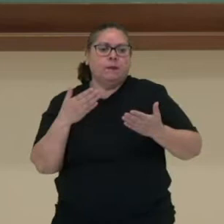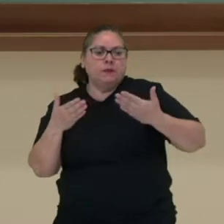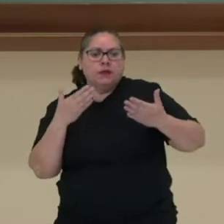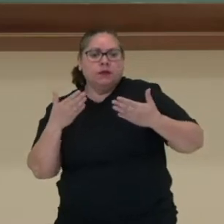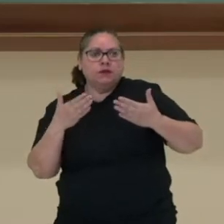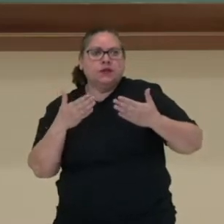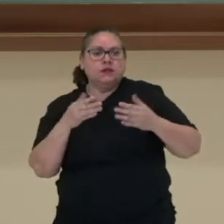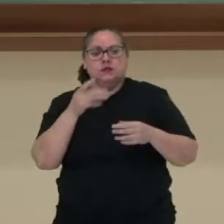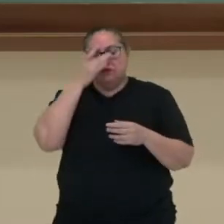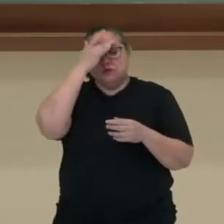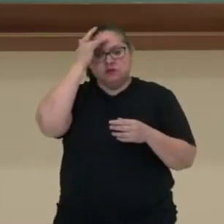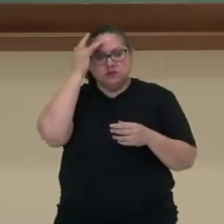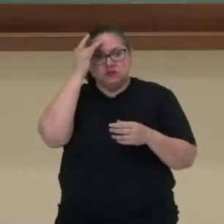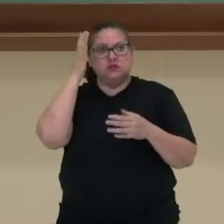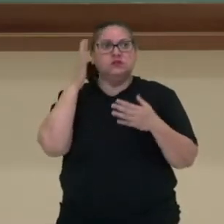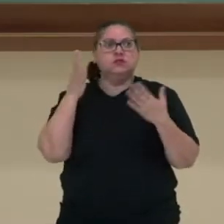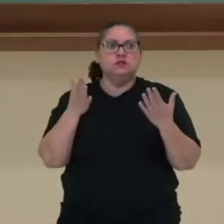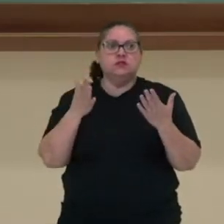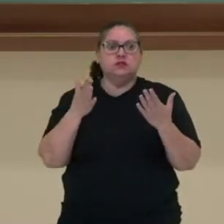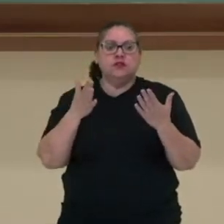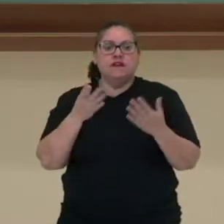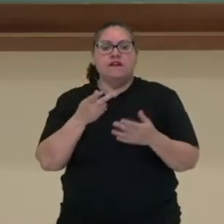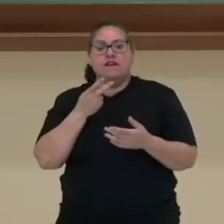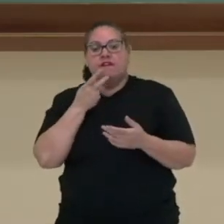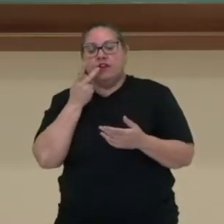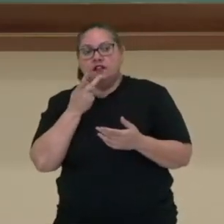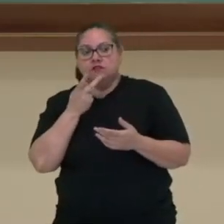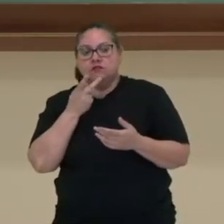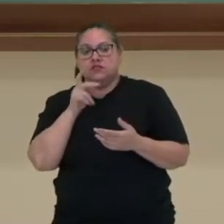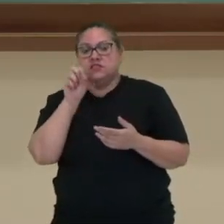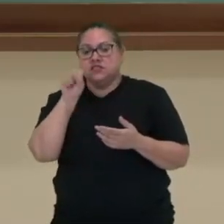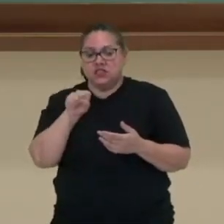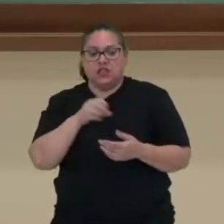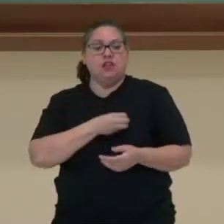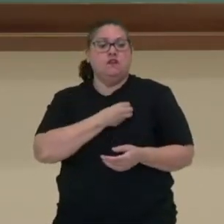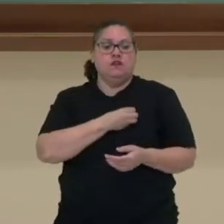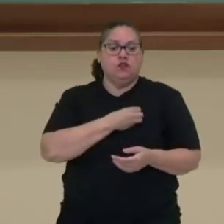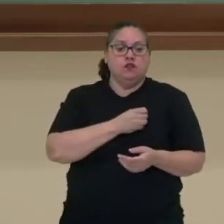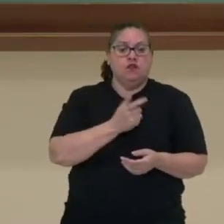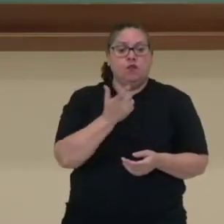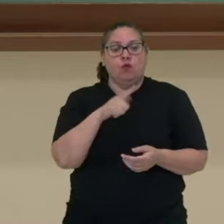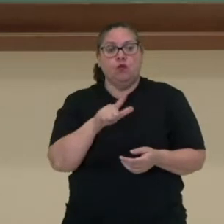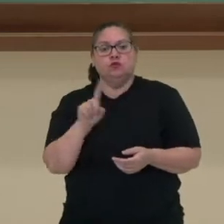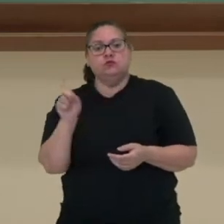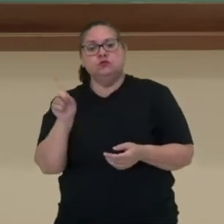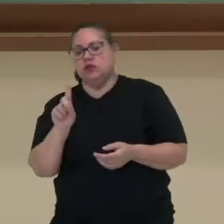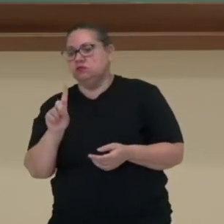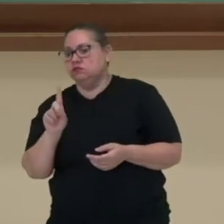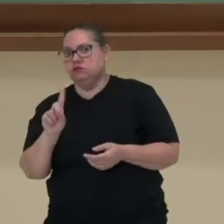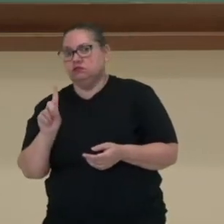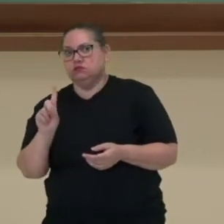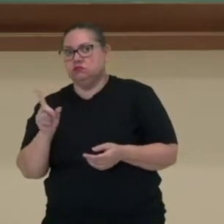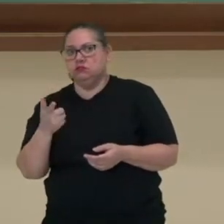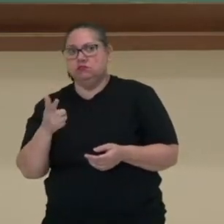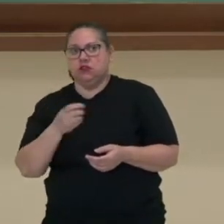e pessoas ainda que defendem se ele é um ser vivo, outras que defendem que ele não é um ser